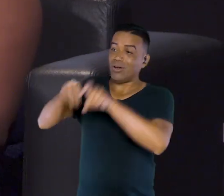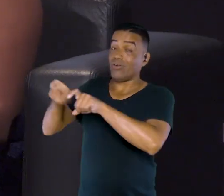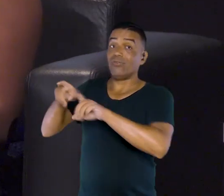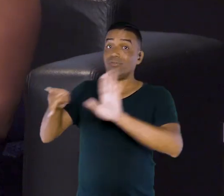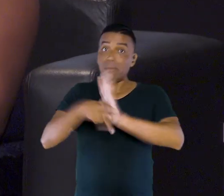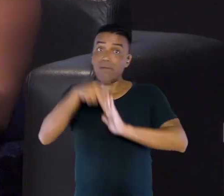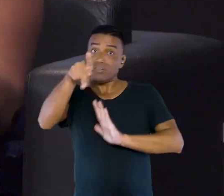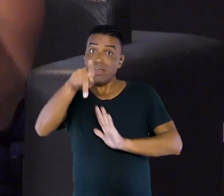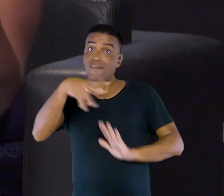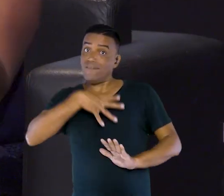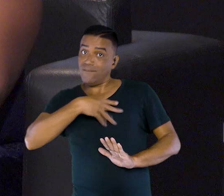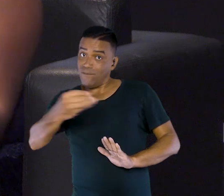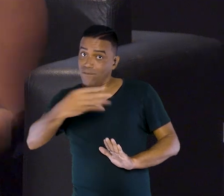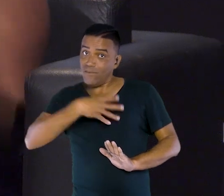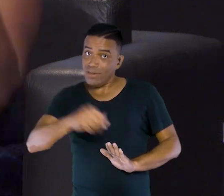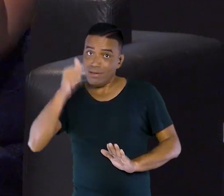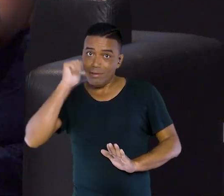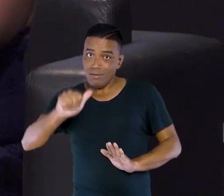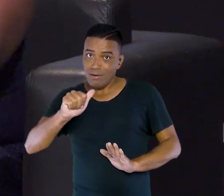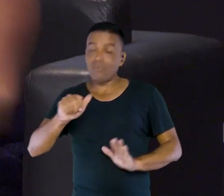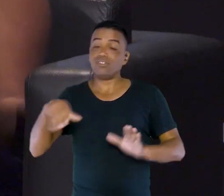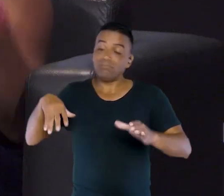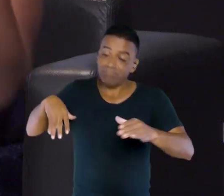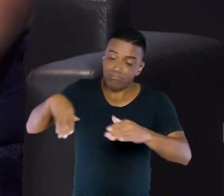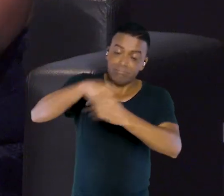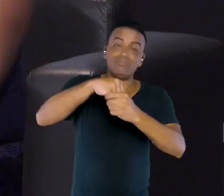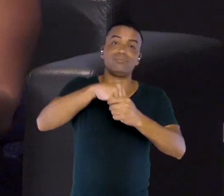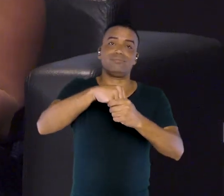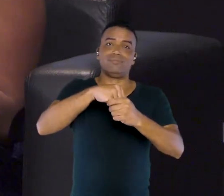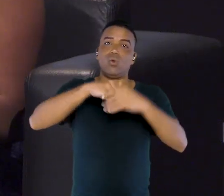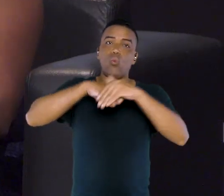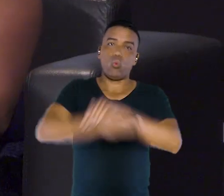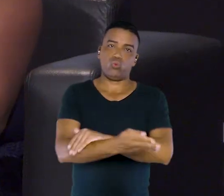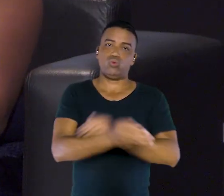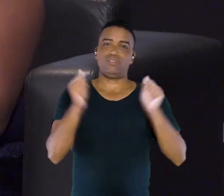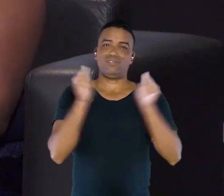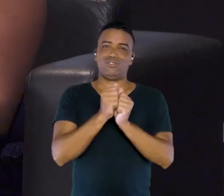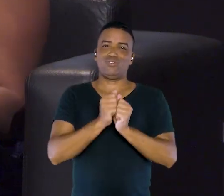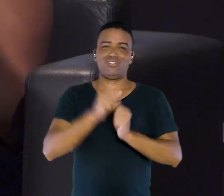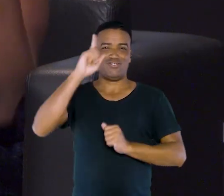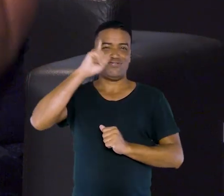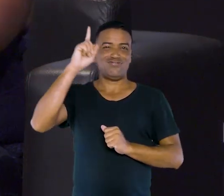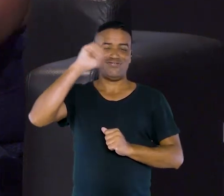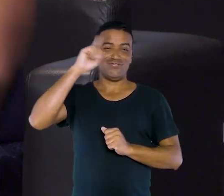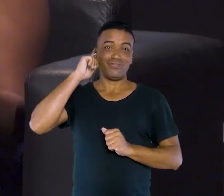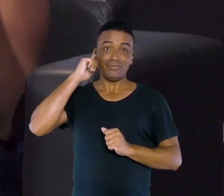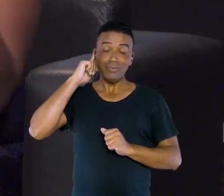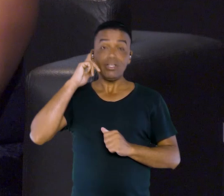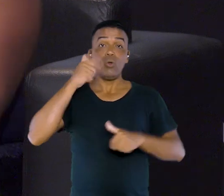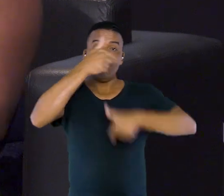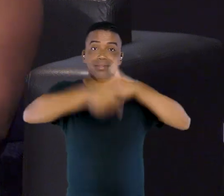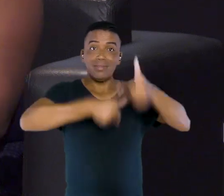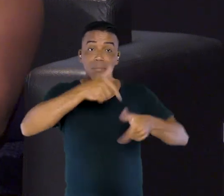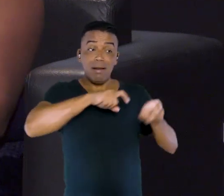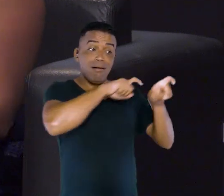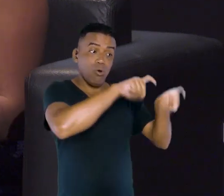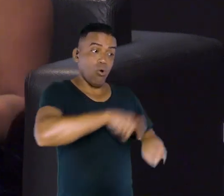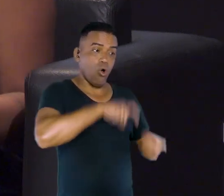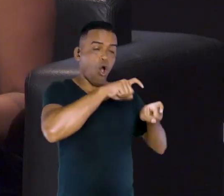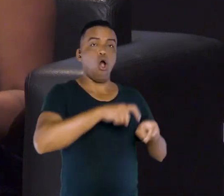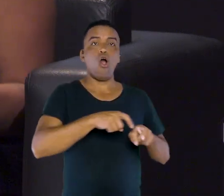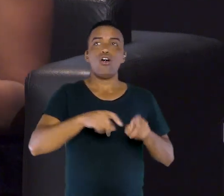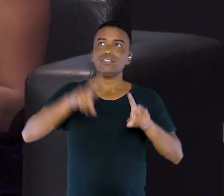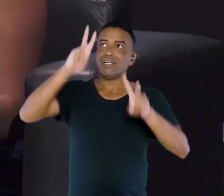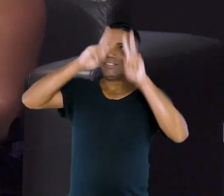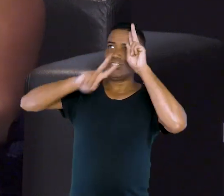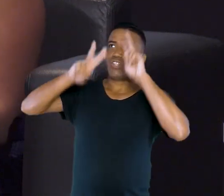como filha, você faz parte dessa rotina. E nesse trabalhar na roça, você